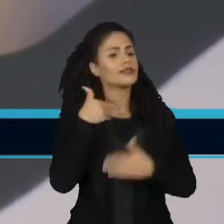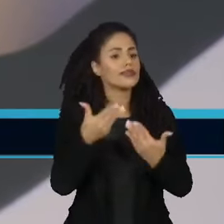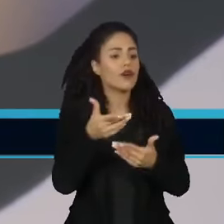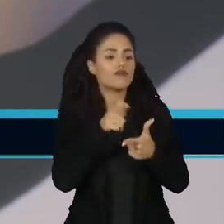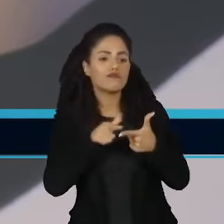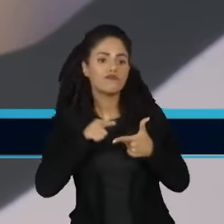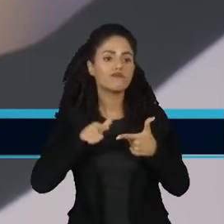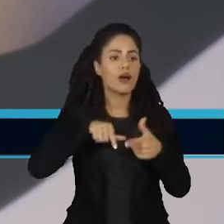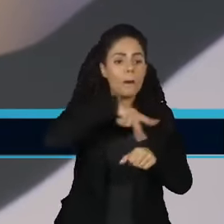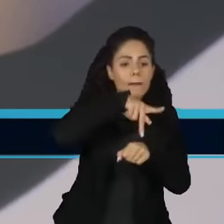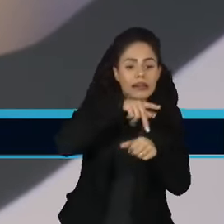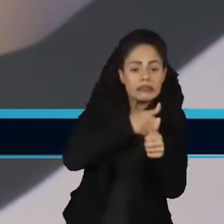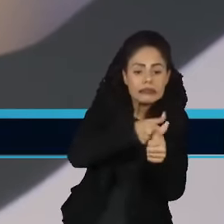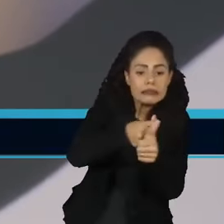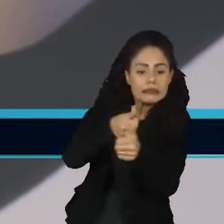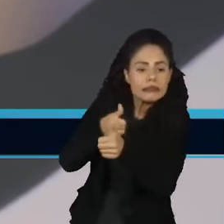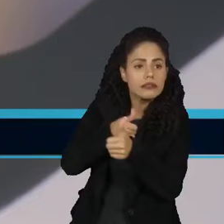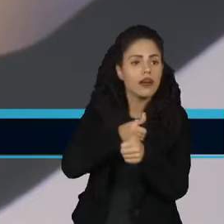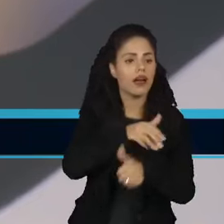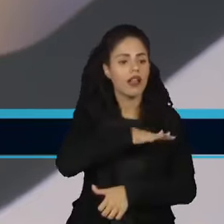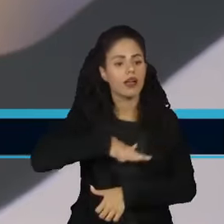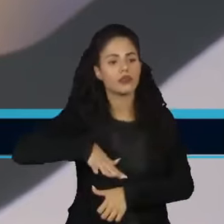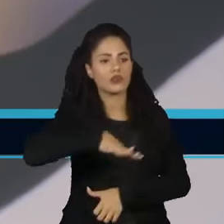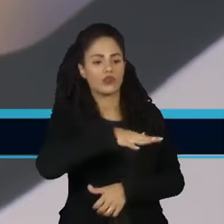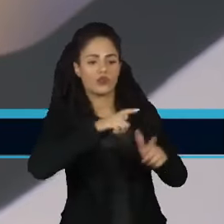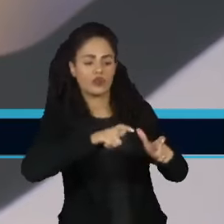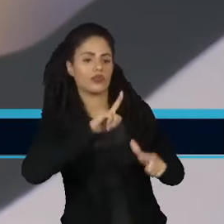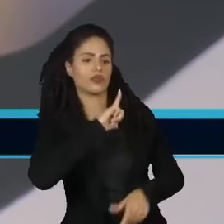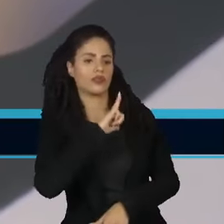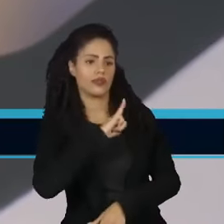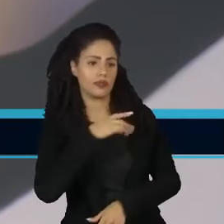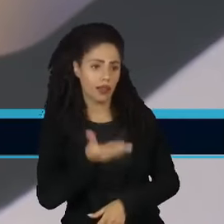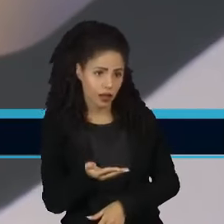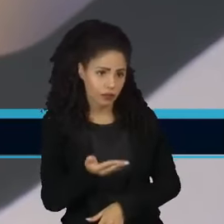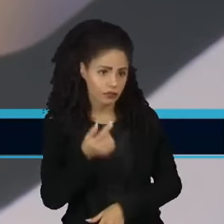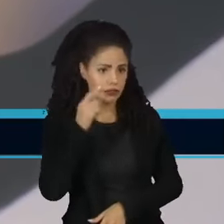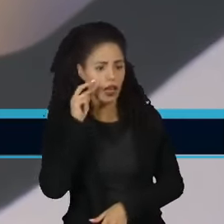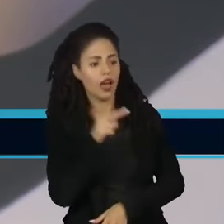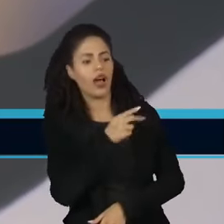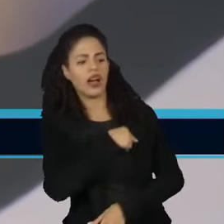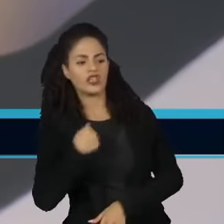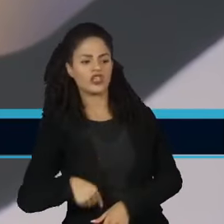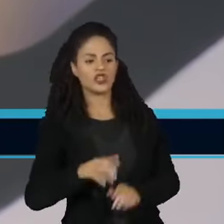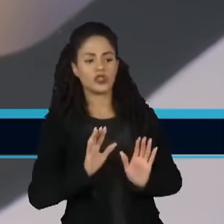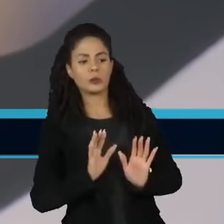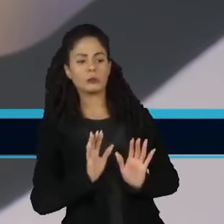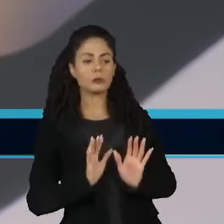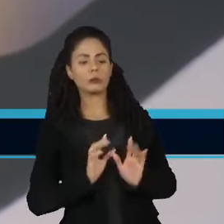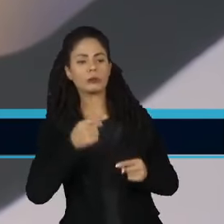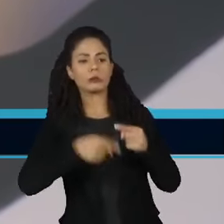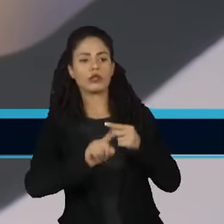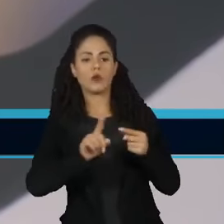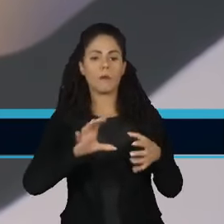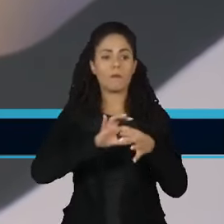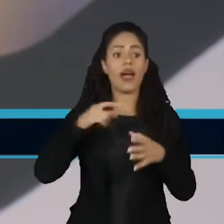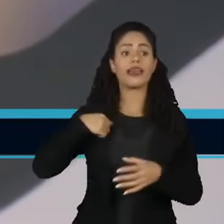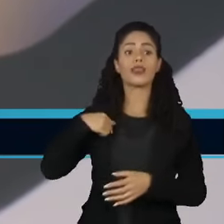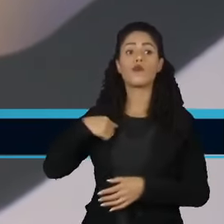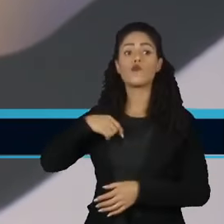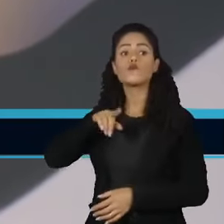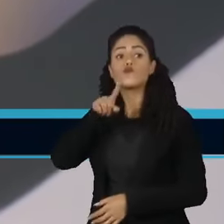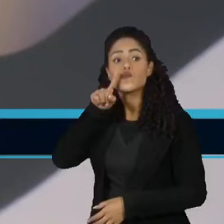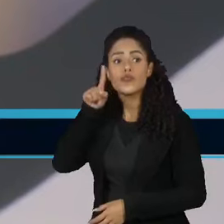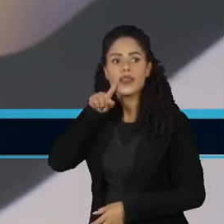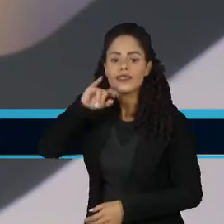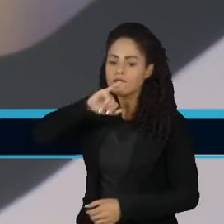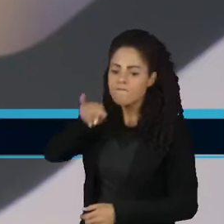que não estão vendo a China, na região que a China é importante, que não olham para a China com bons olhos. Então, o Zelensky aproveita essas